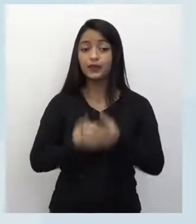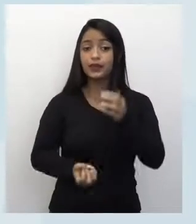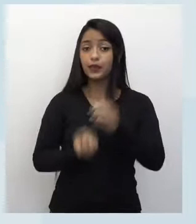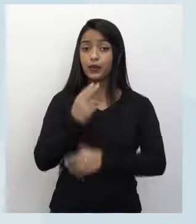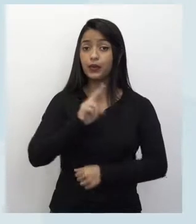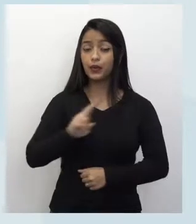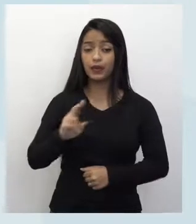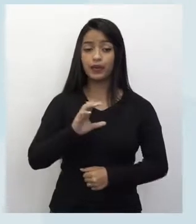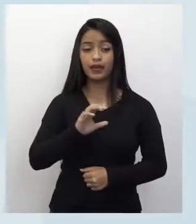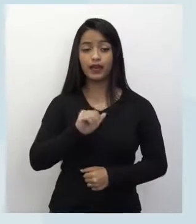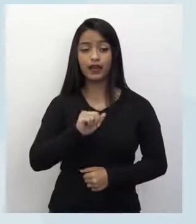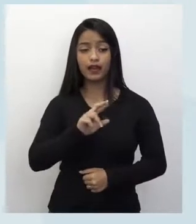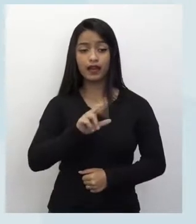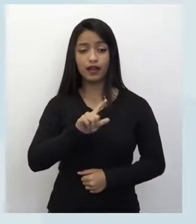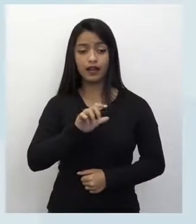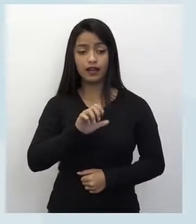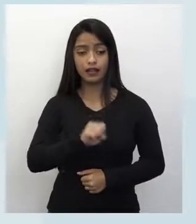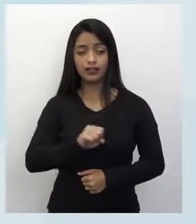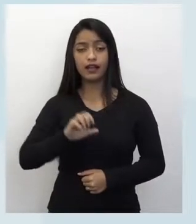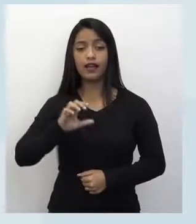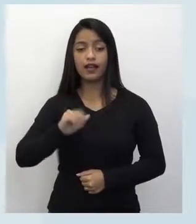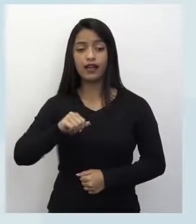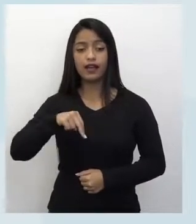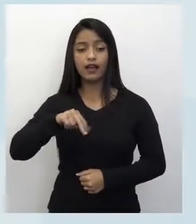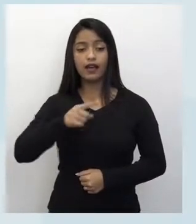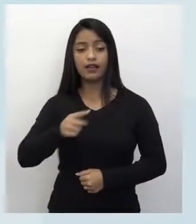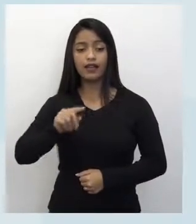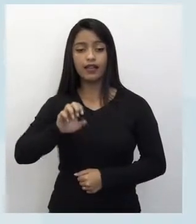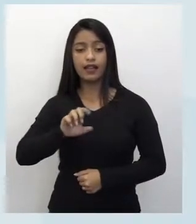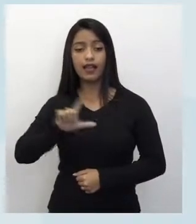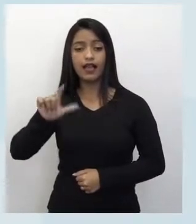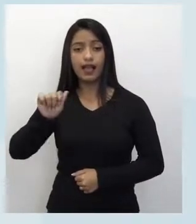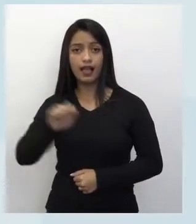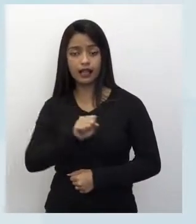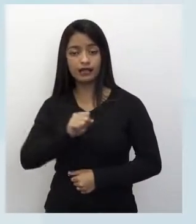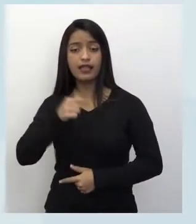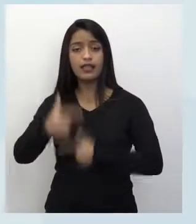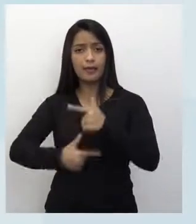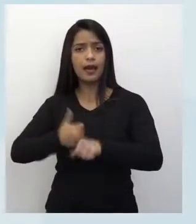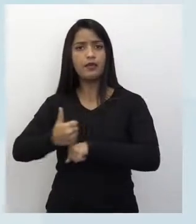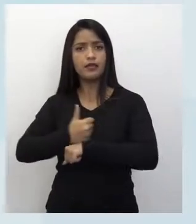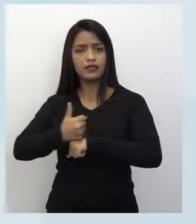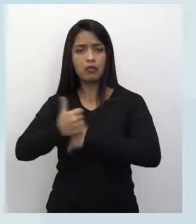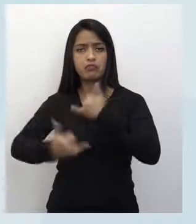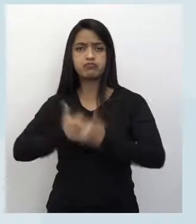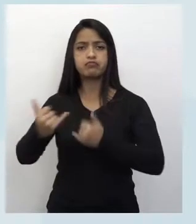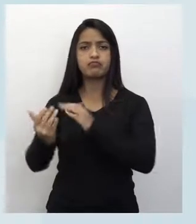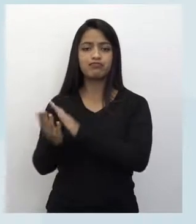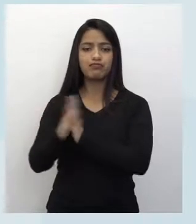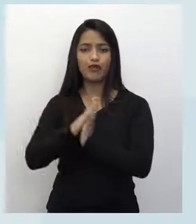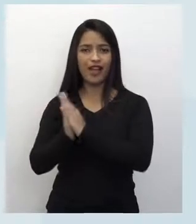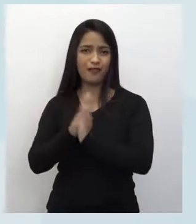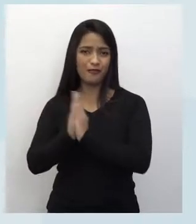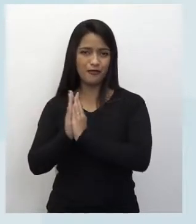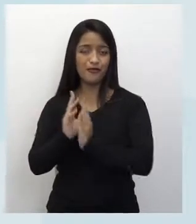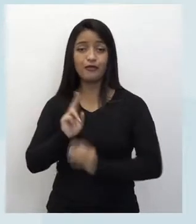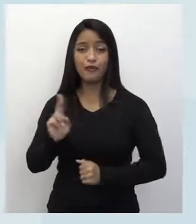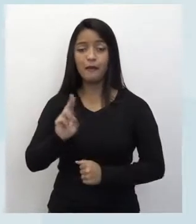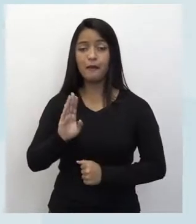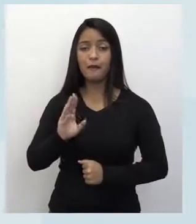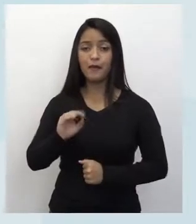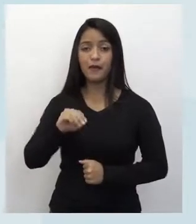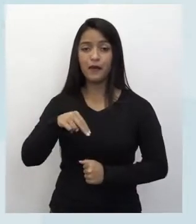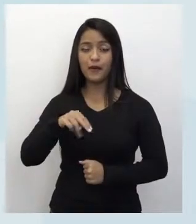Canelas, bonequeiro profissional desde 1976. Ou seja, turma, existe a profissão de